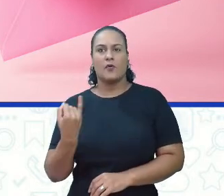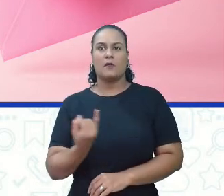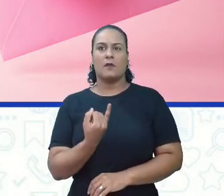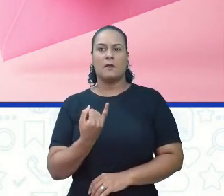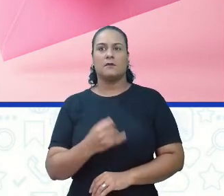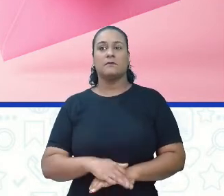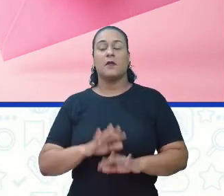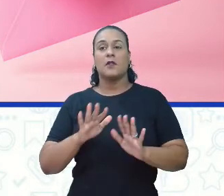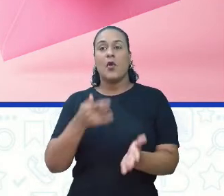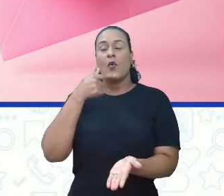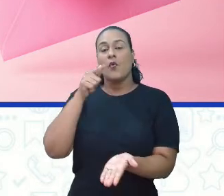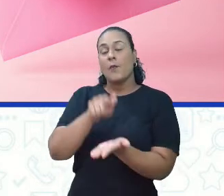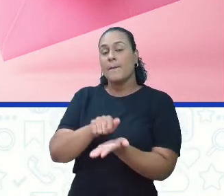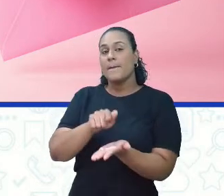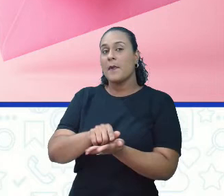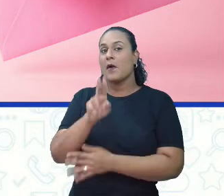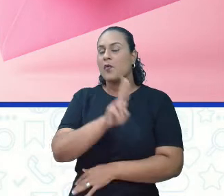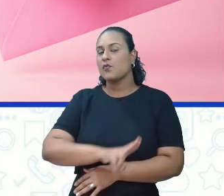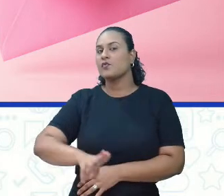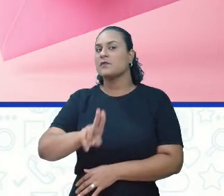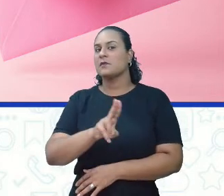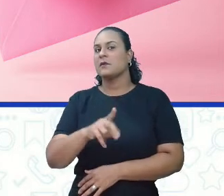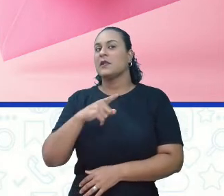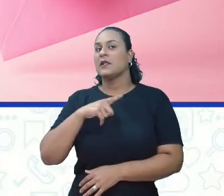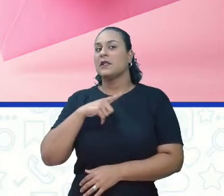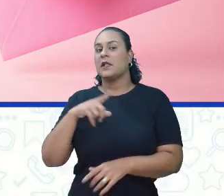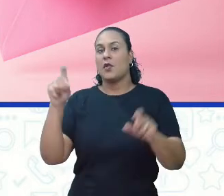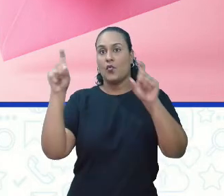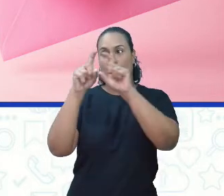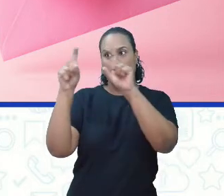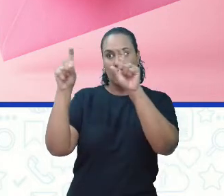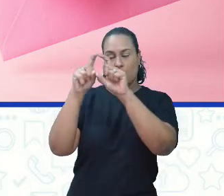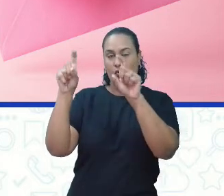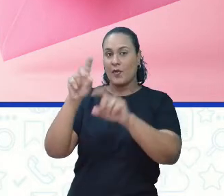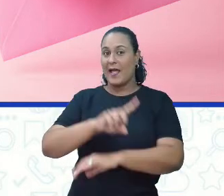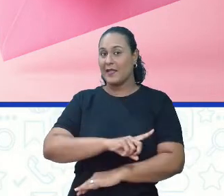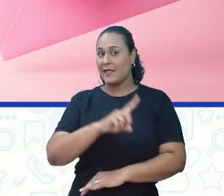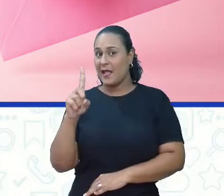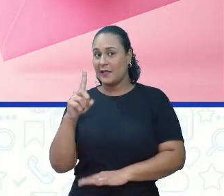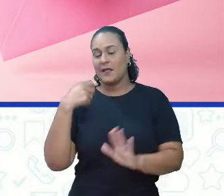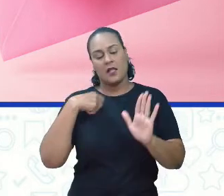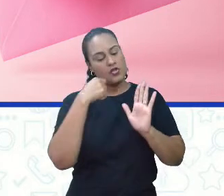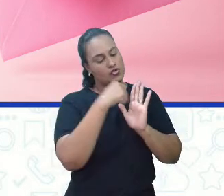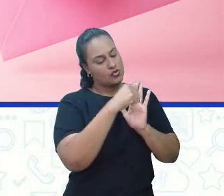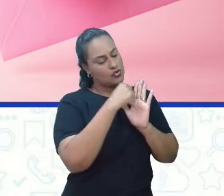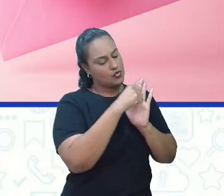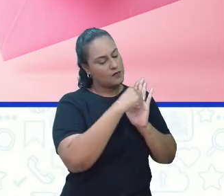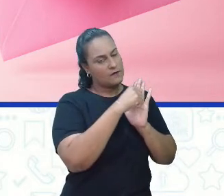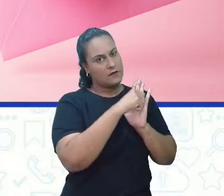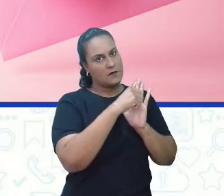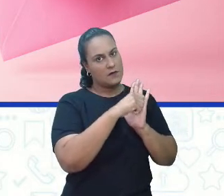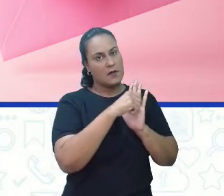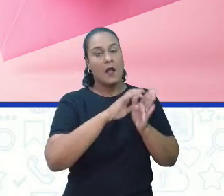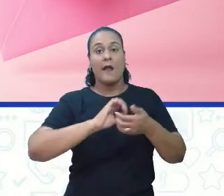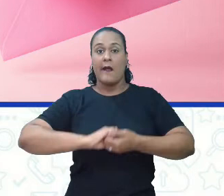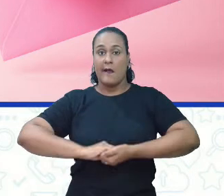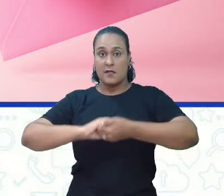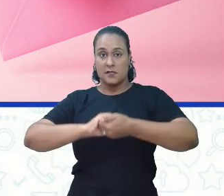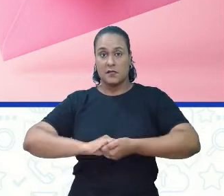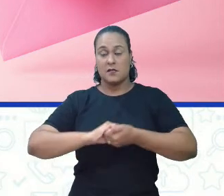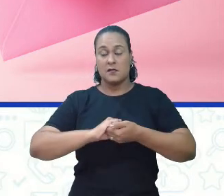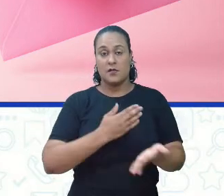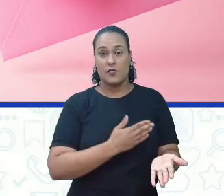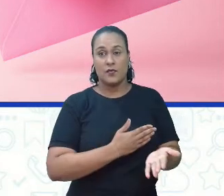papel, esse tipo de carta exibe no topo a data em que foi escrita, que a gente chama de a saudação inicial, e o selo